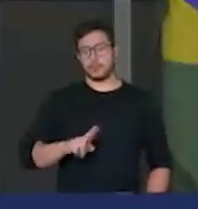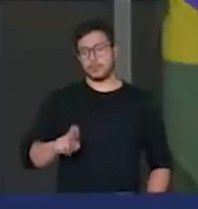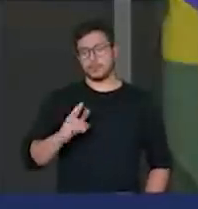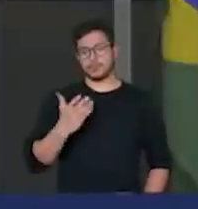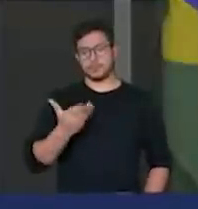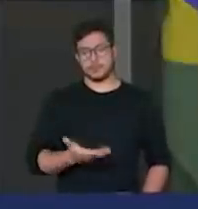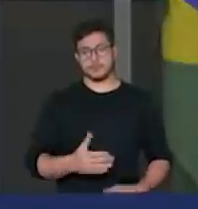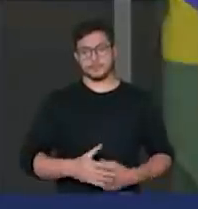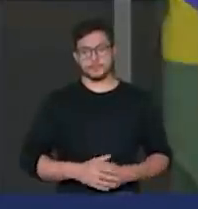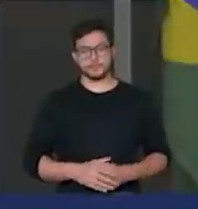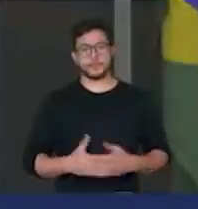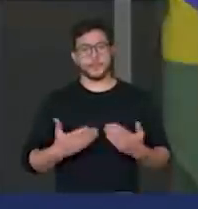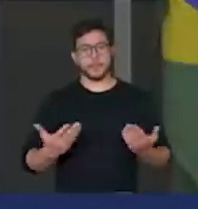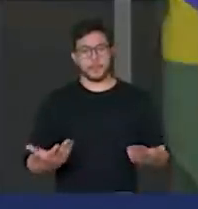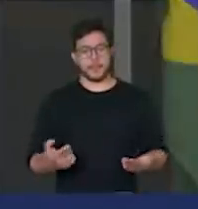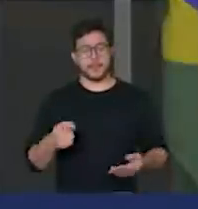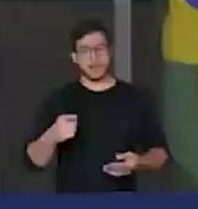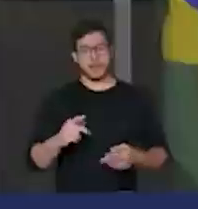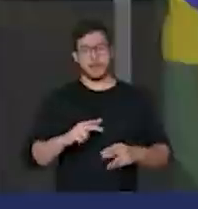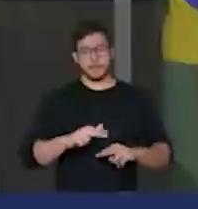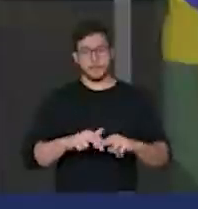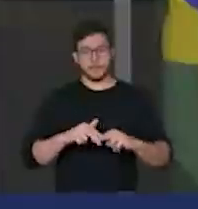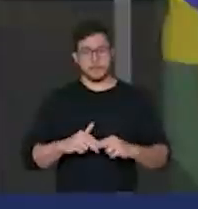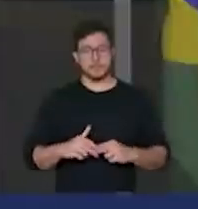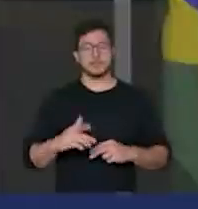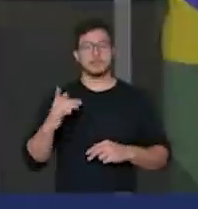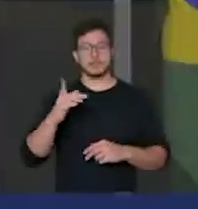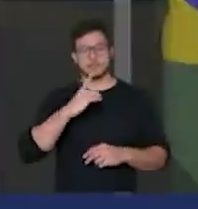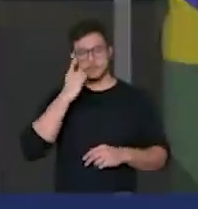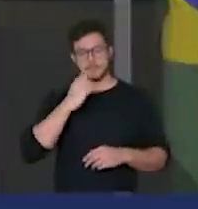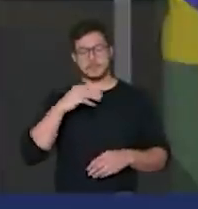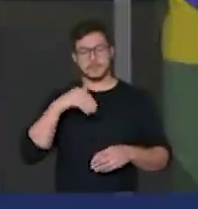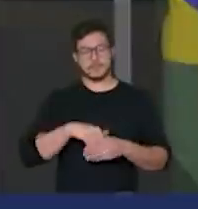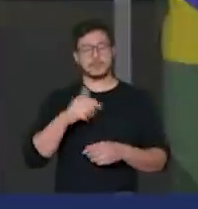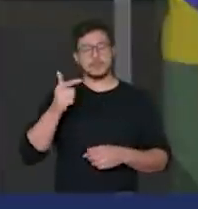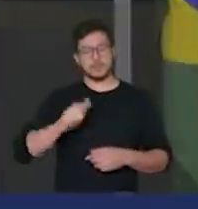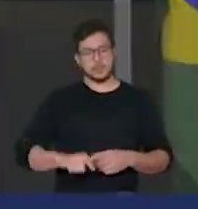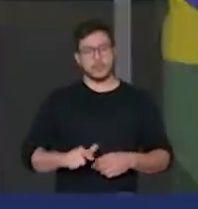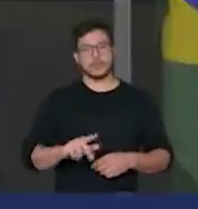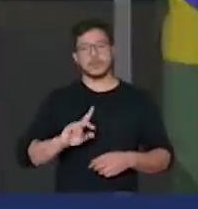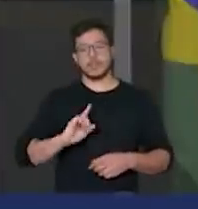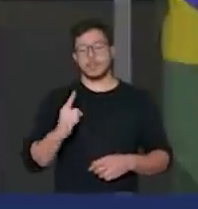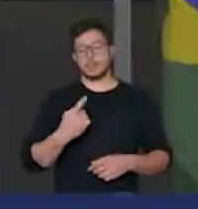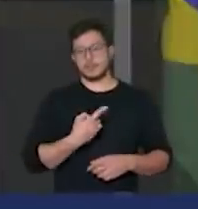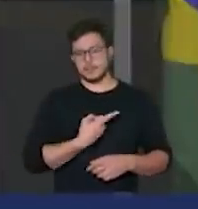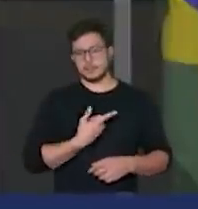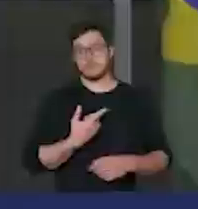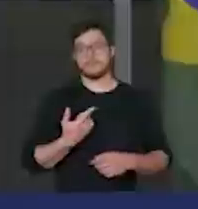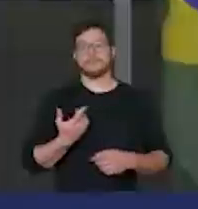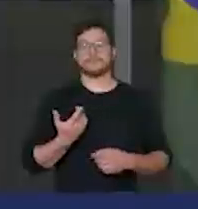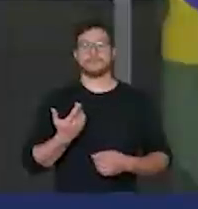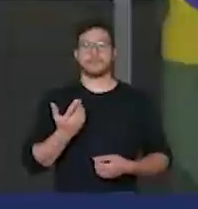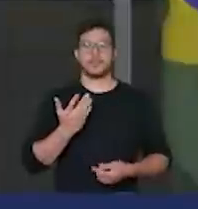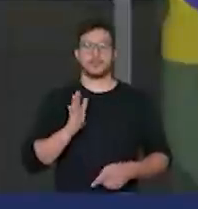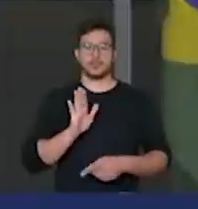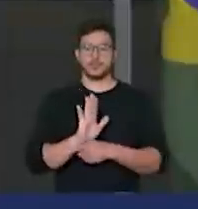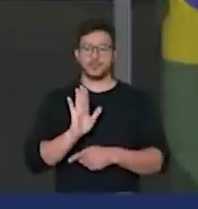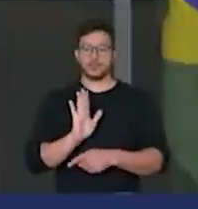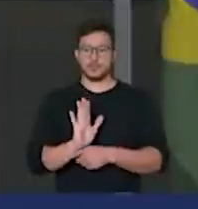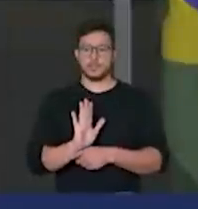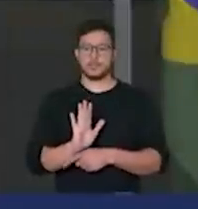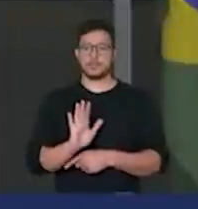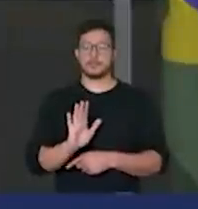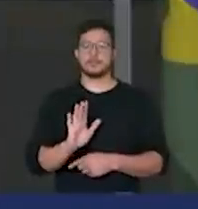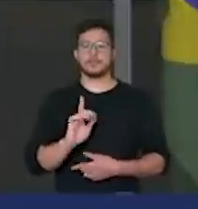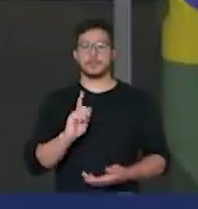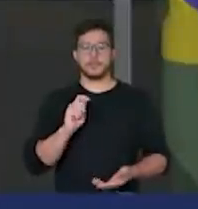nessa eleição. E é com este parlamento, com deputados reeleitos de emenda fantasma, que nós estamos financiando,